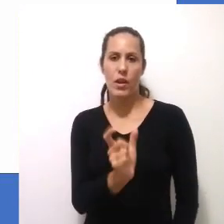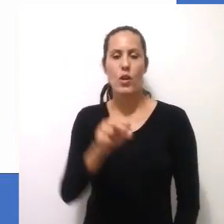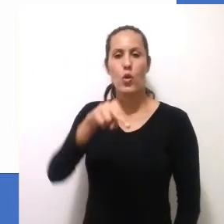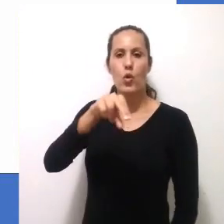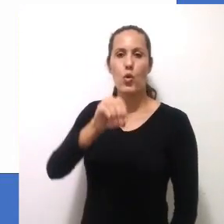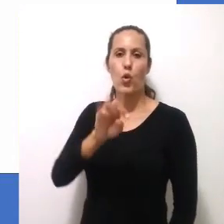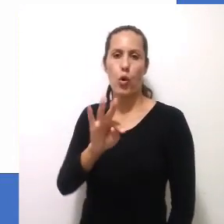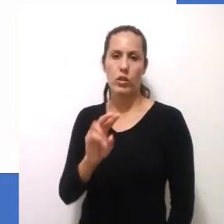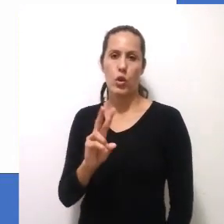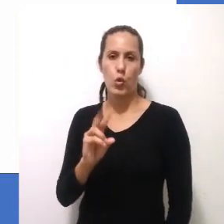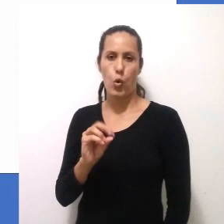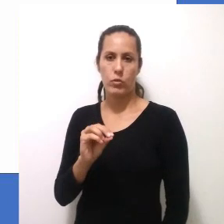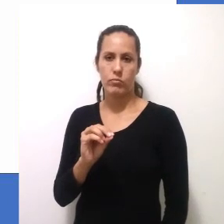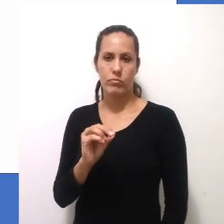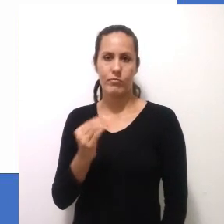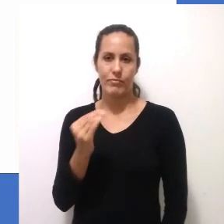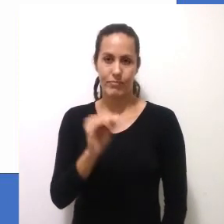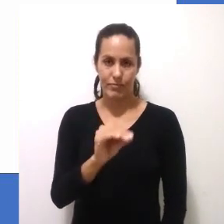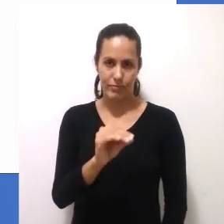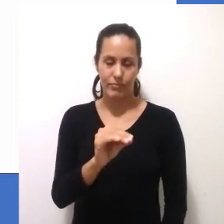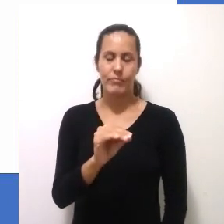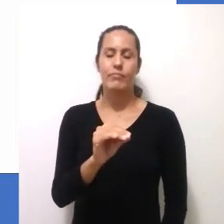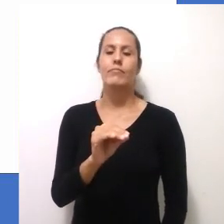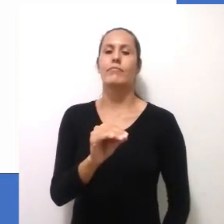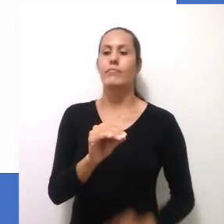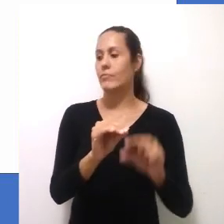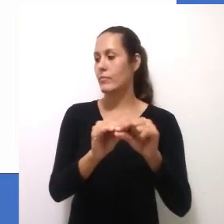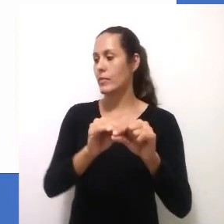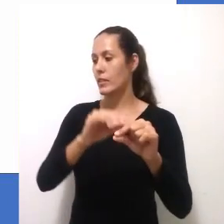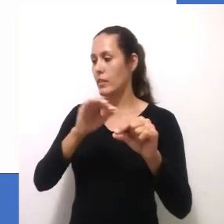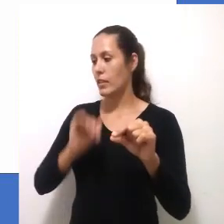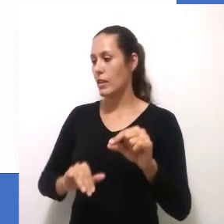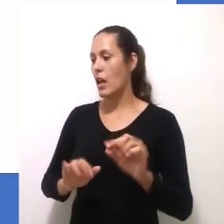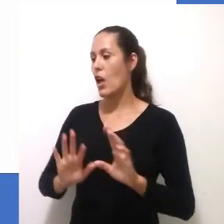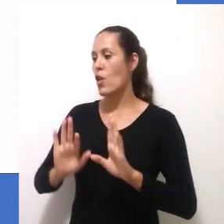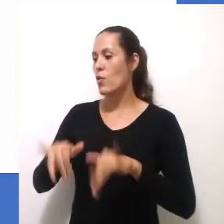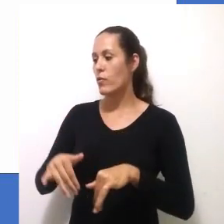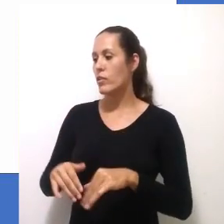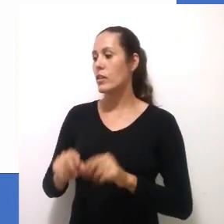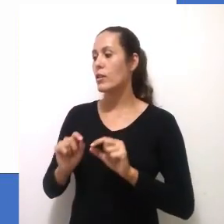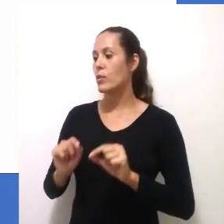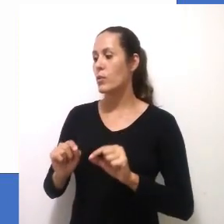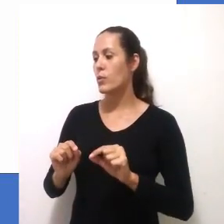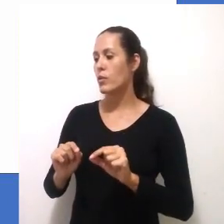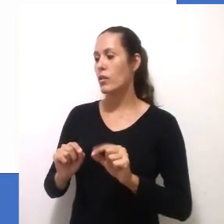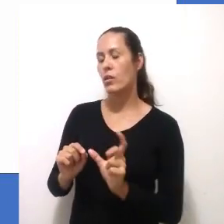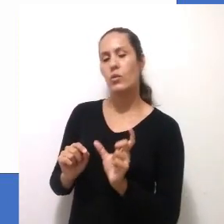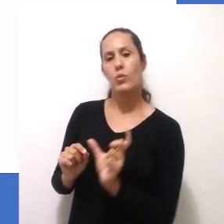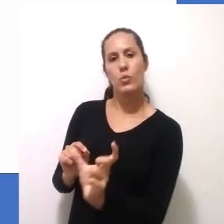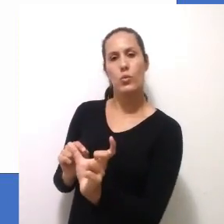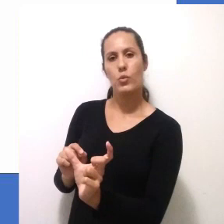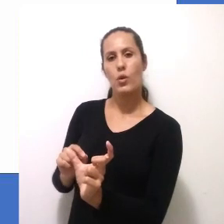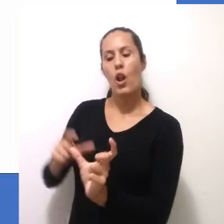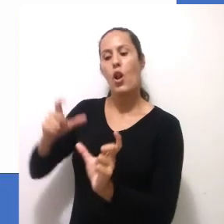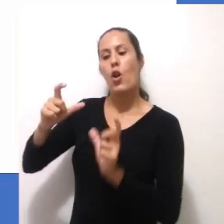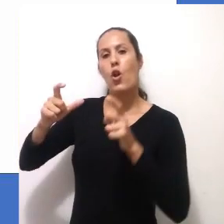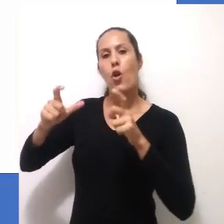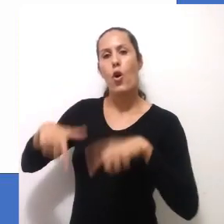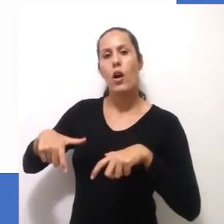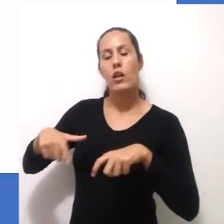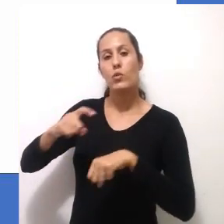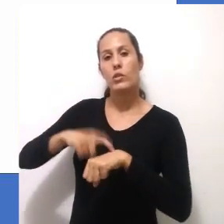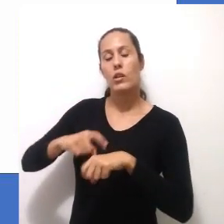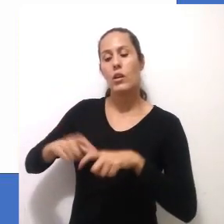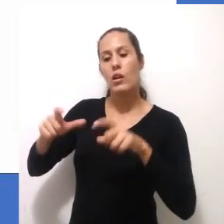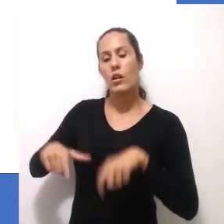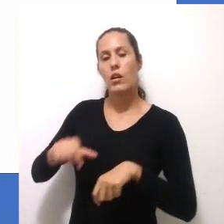vermelho, que é a partícula not, de negação. E no final da sentença eu também mudei a localização